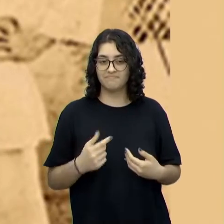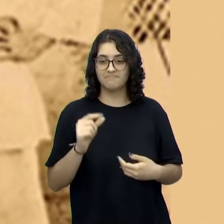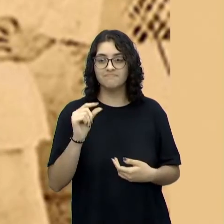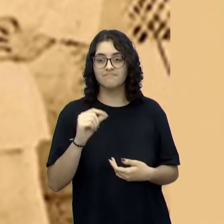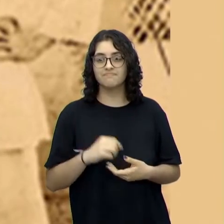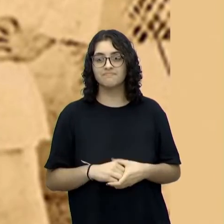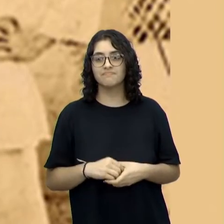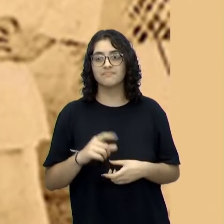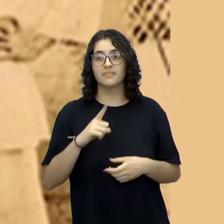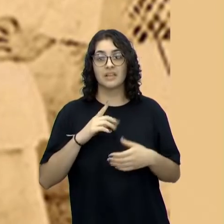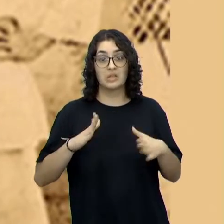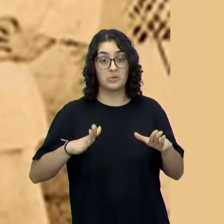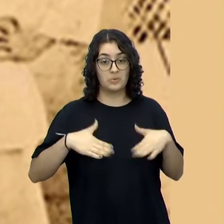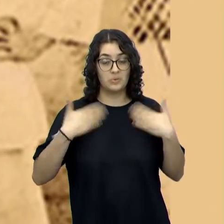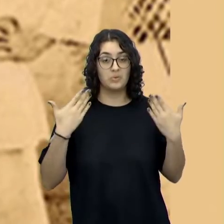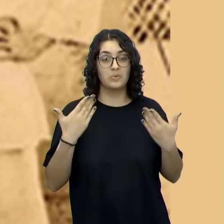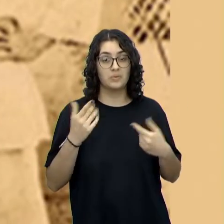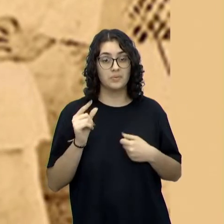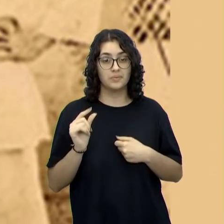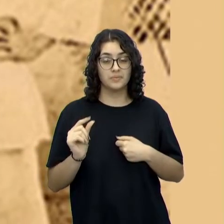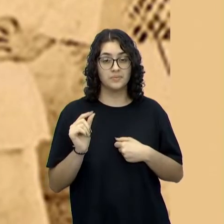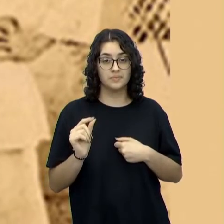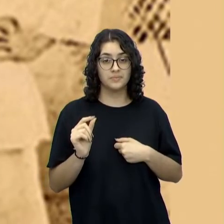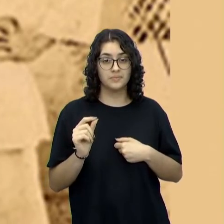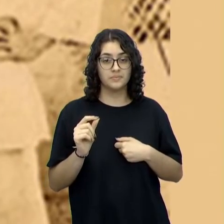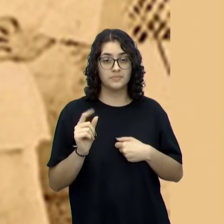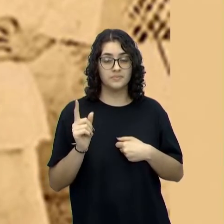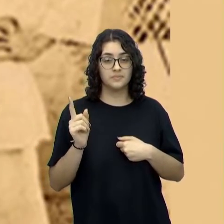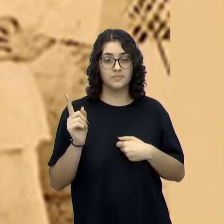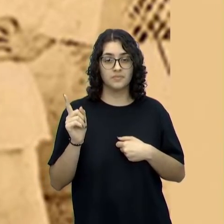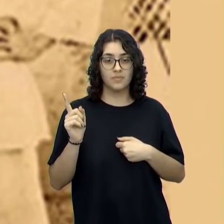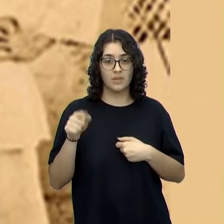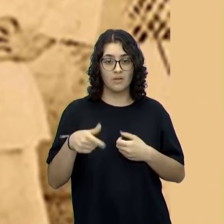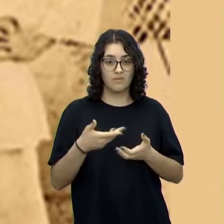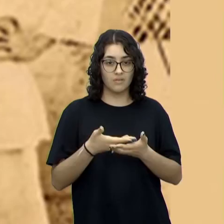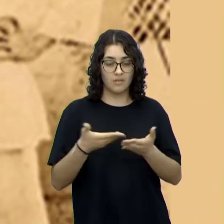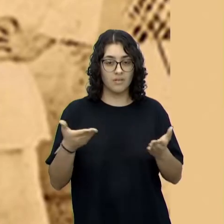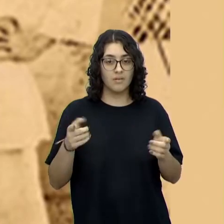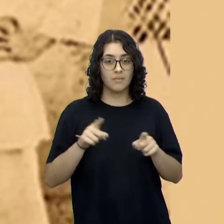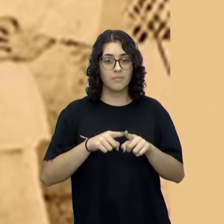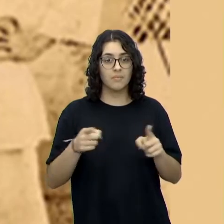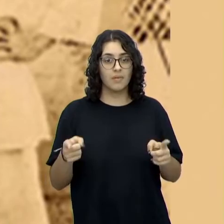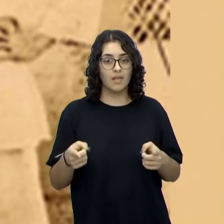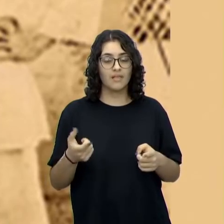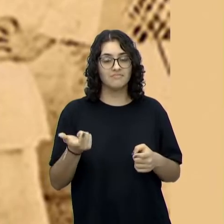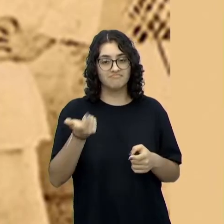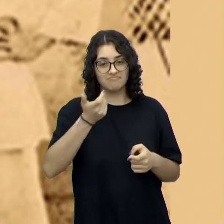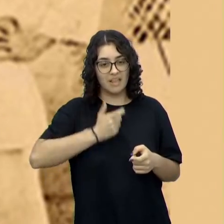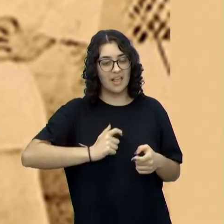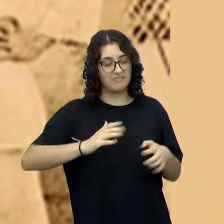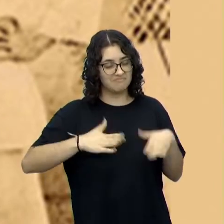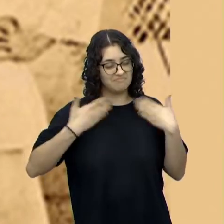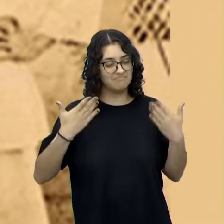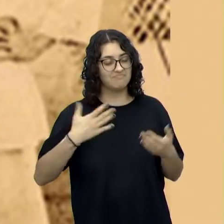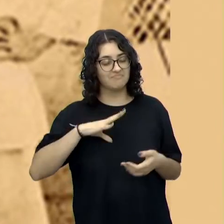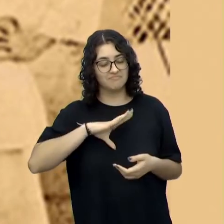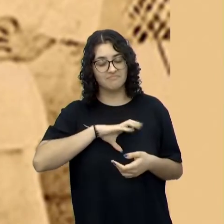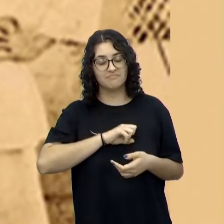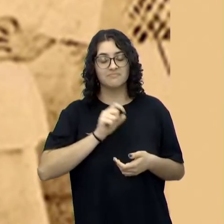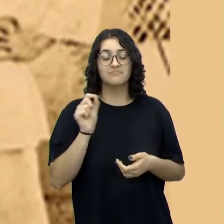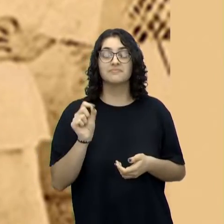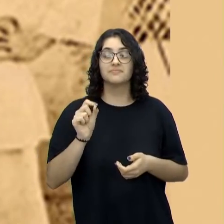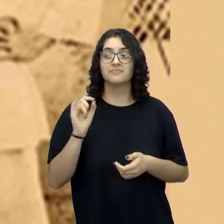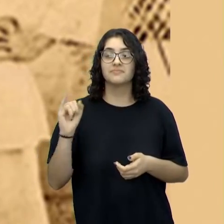Eu tenho uma pequena surpresa que, assim, não é tanto para vocês, mas é uma ótima surpresa para mim, né? Eu